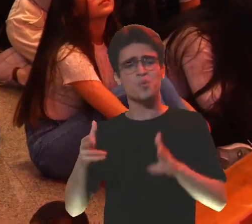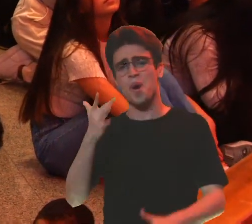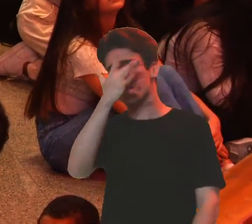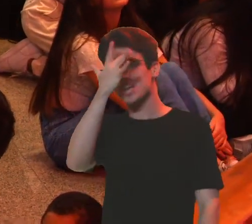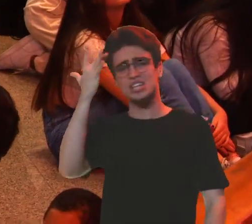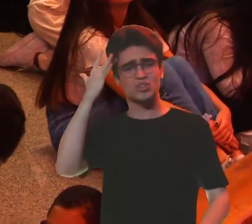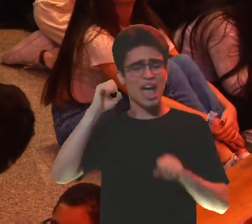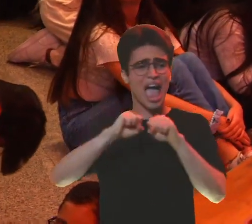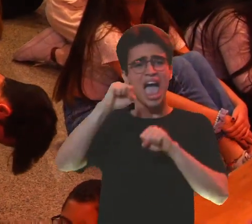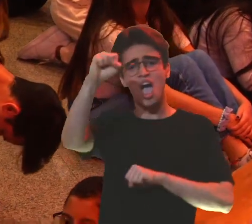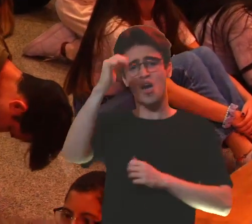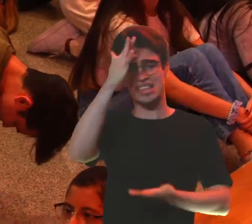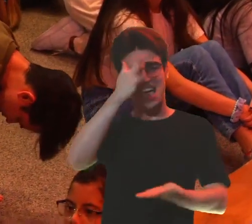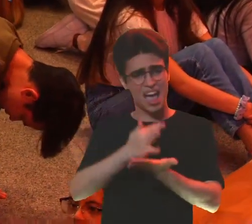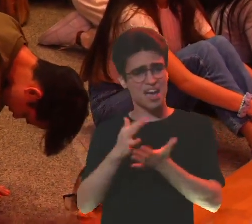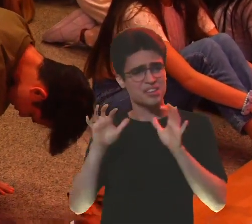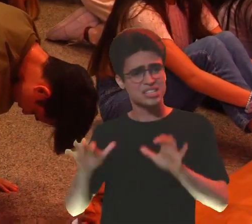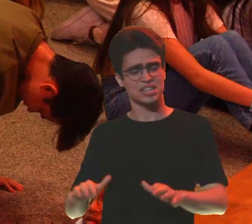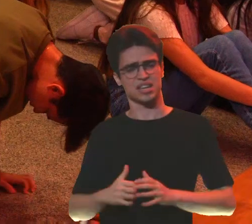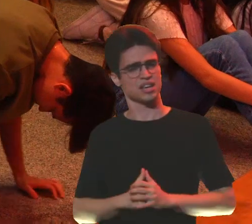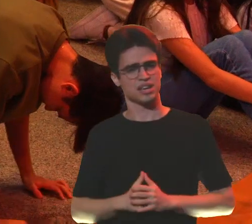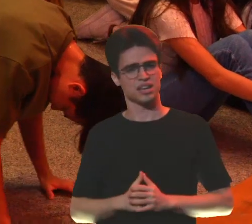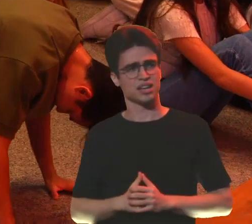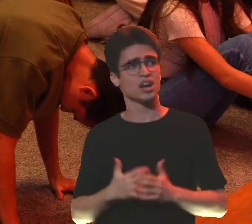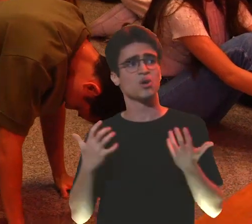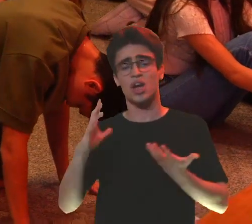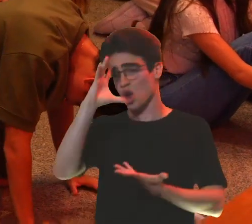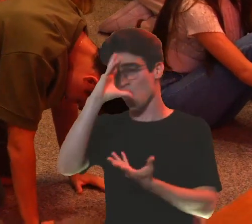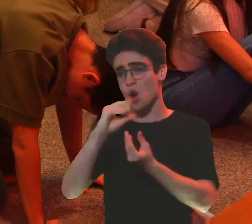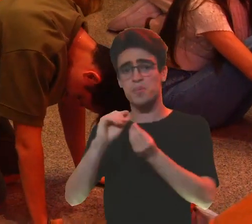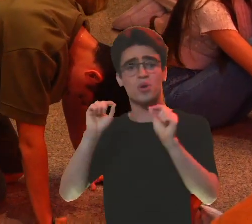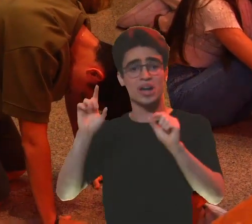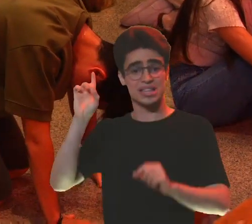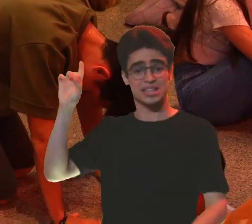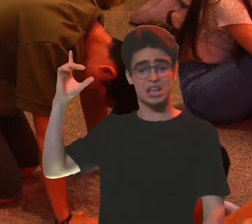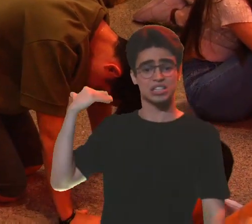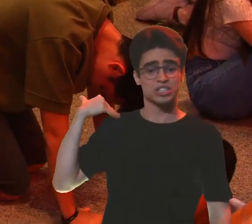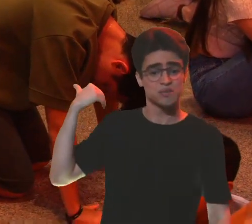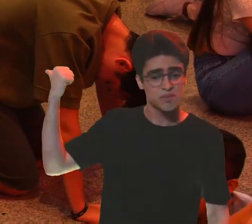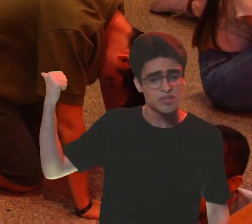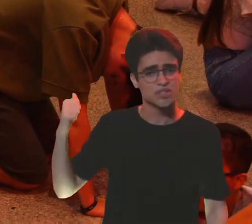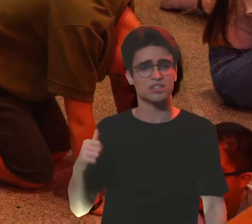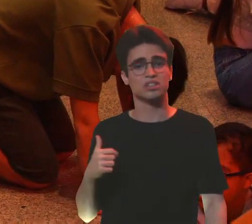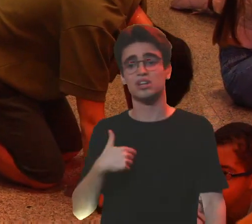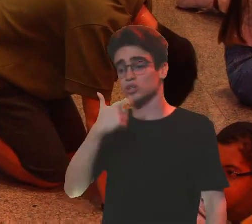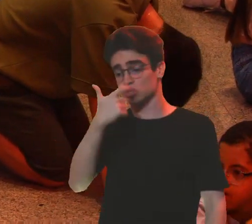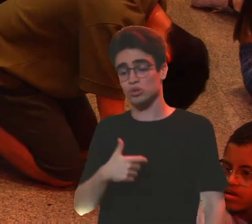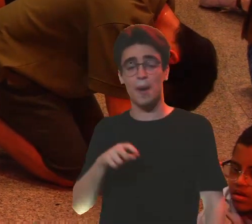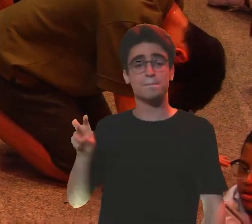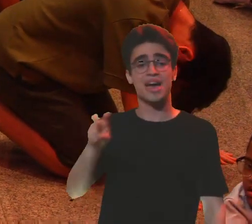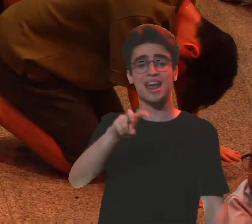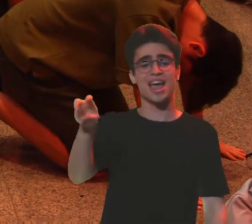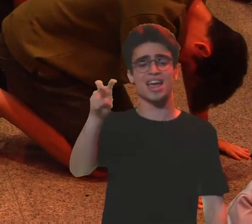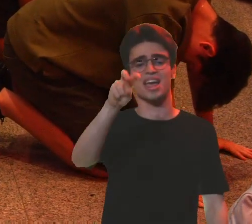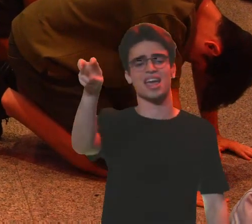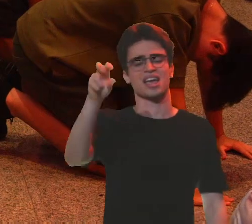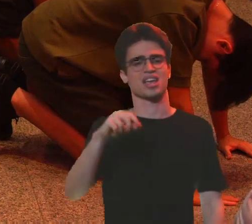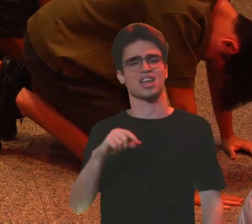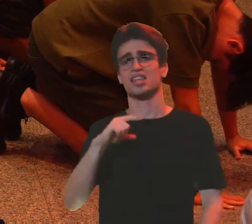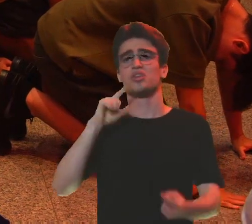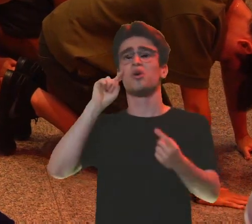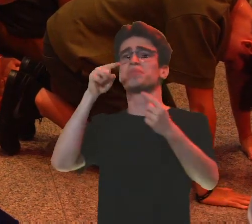foram. Eu quero entender que o Senhor me chamou para ser peregrino, para viver por algo